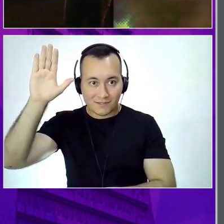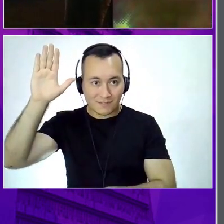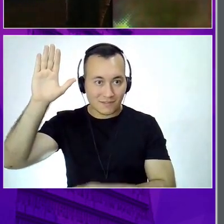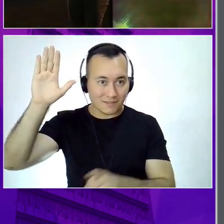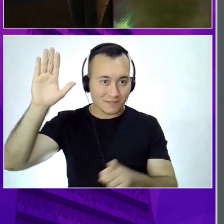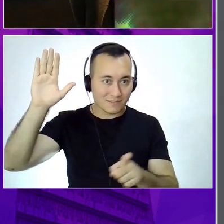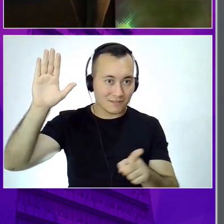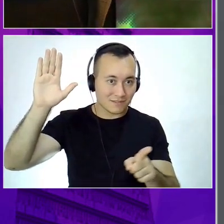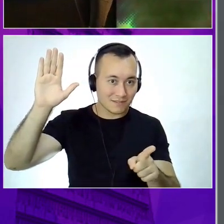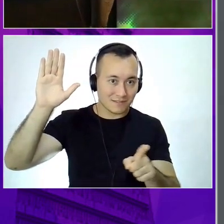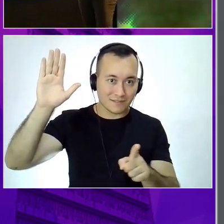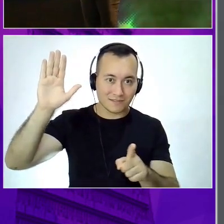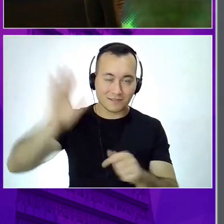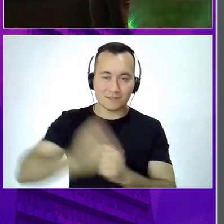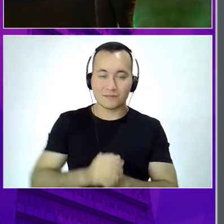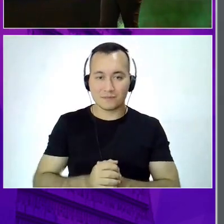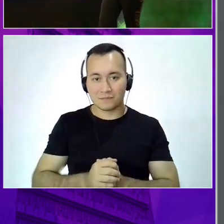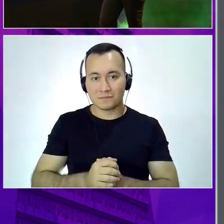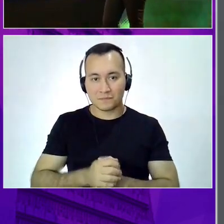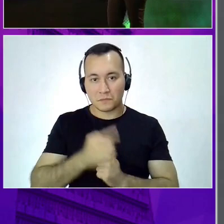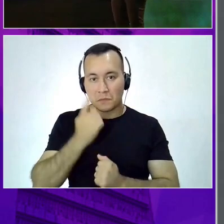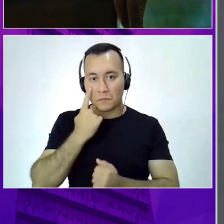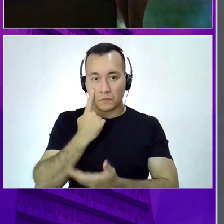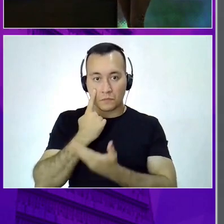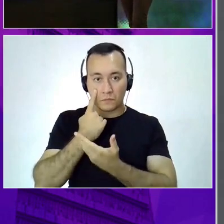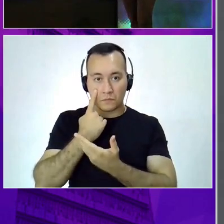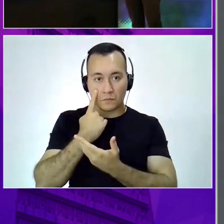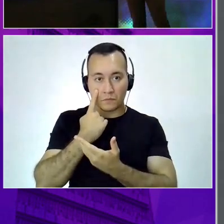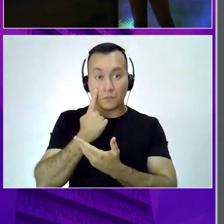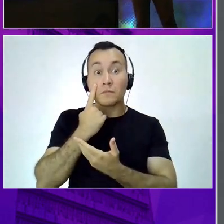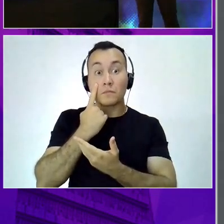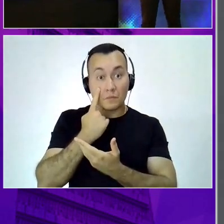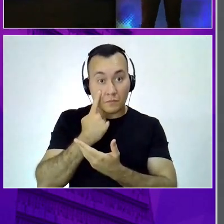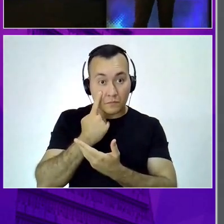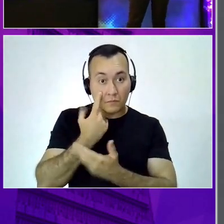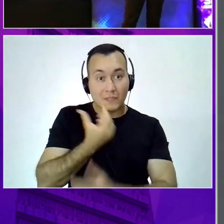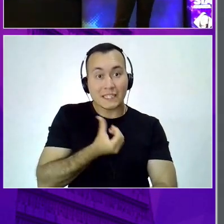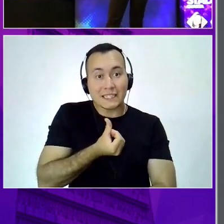gente, o número que a gente achou foi surpreendente.